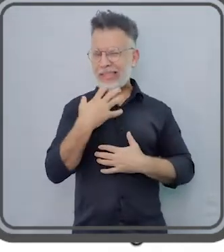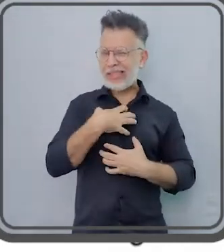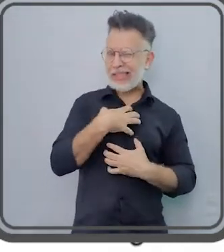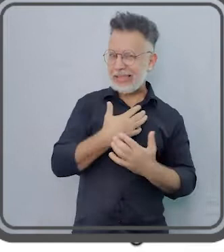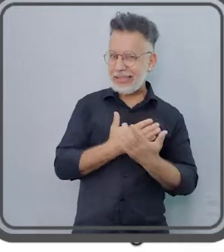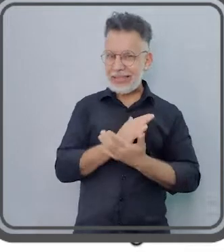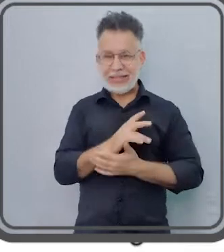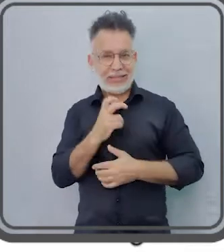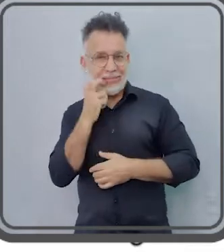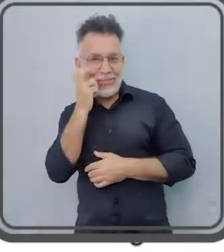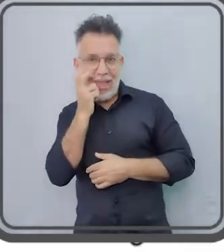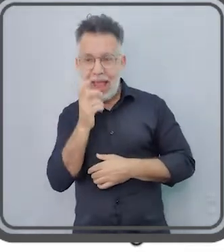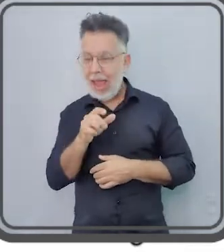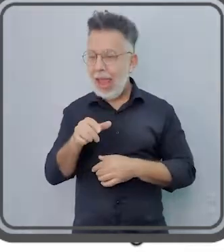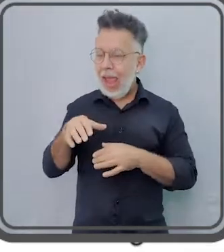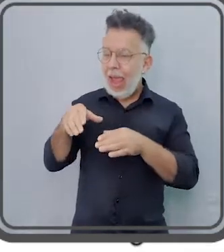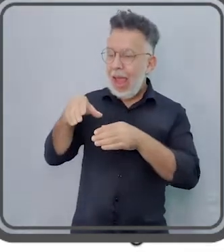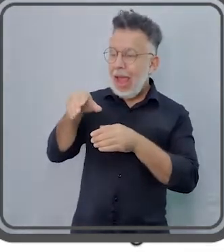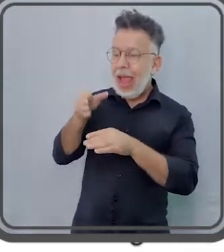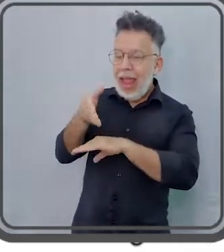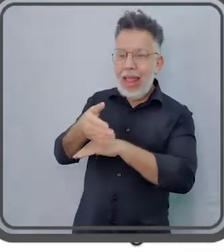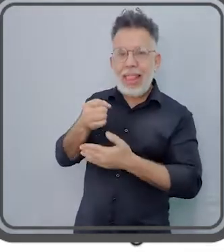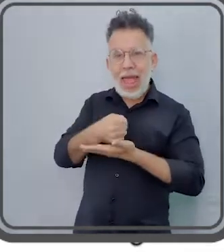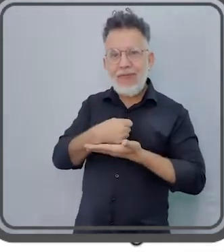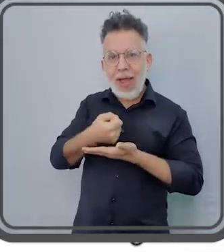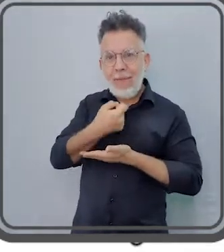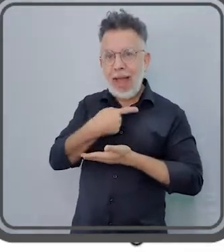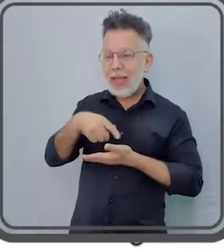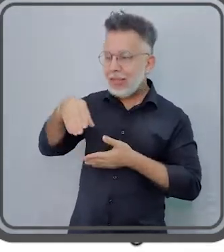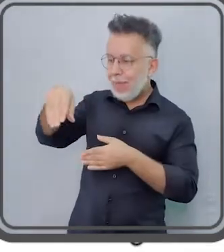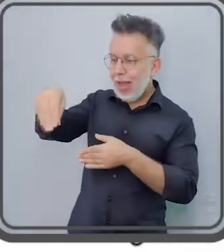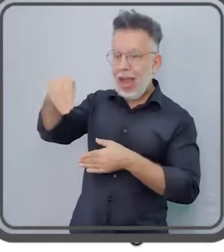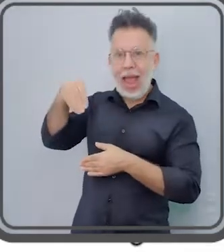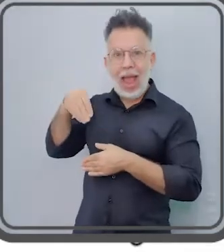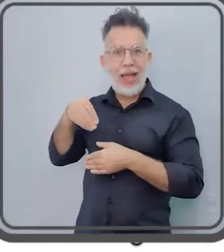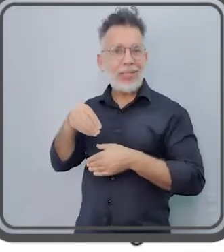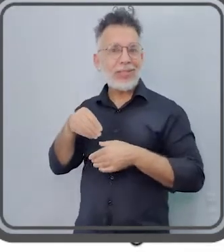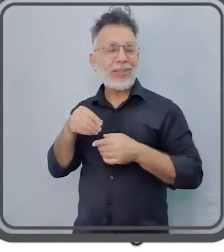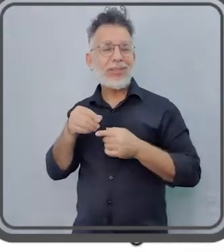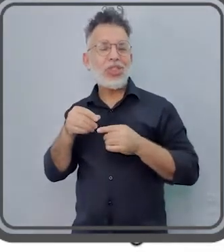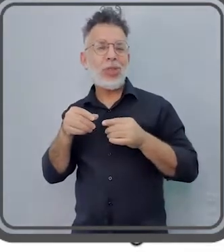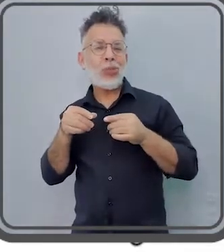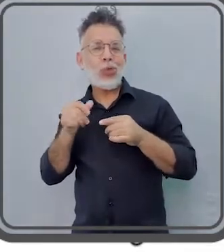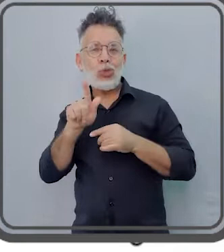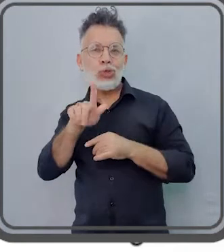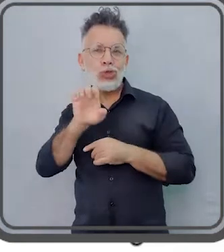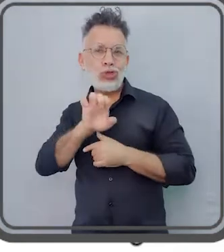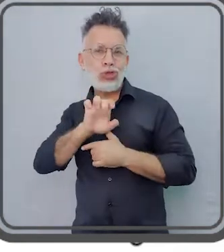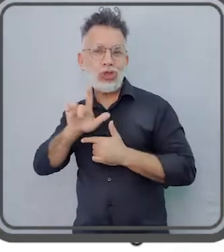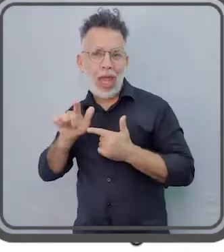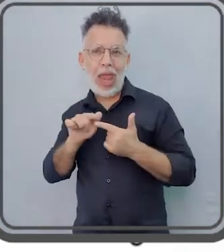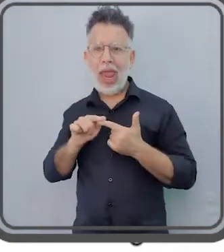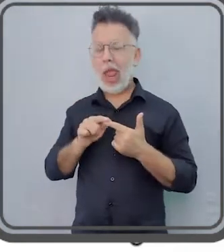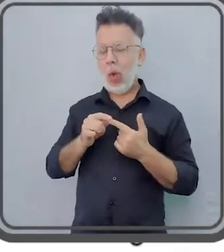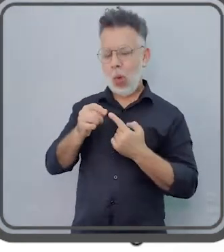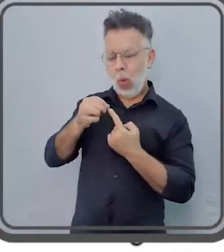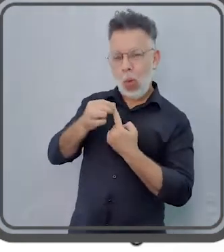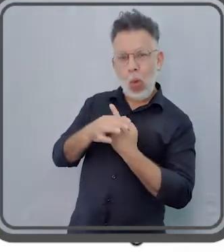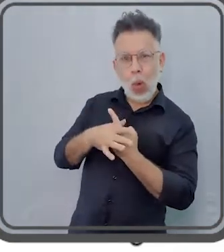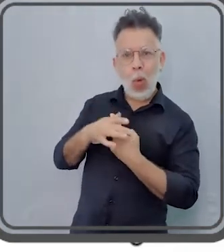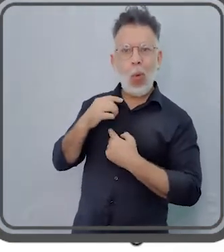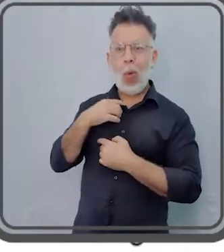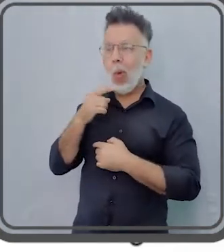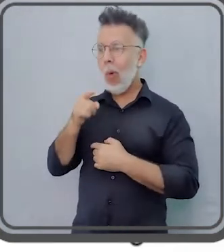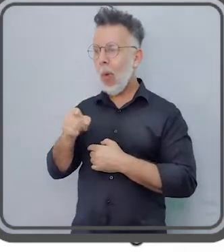desconforto. Ir na farmácia, pegar um lubrificante numa gôndola, que muitas vezes é a gôndola masculina, pôr na cestinha, ficar na fila,